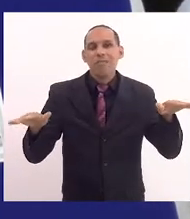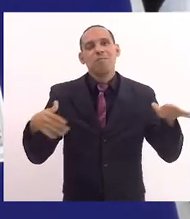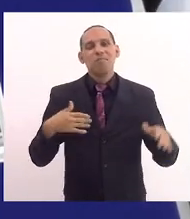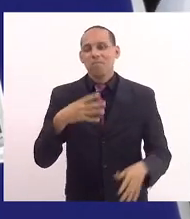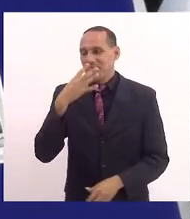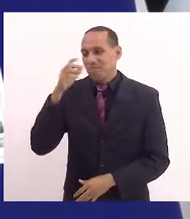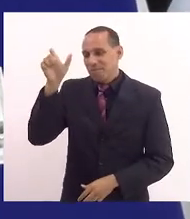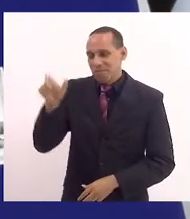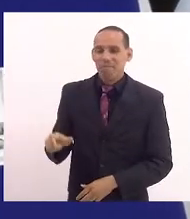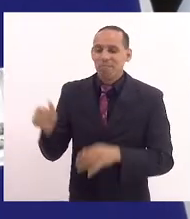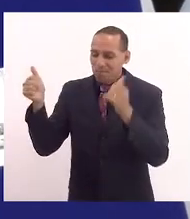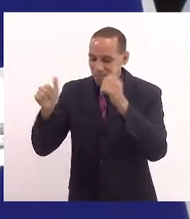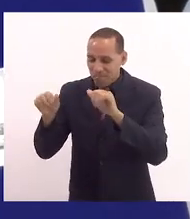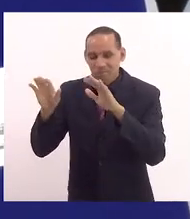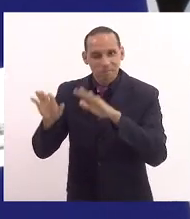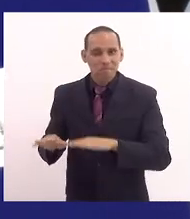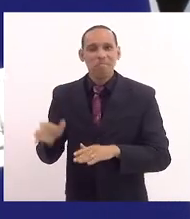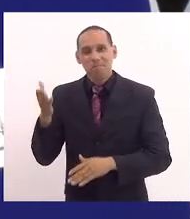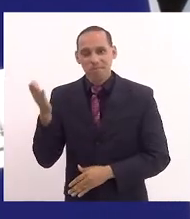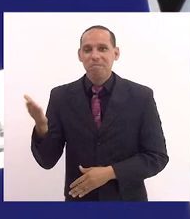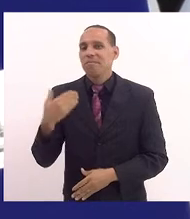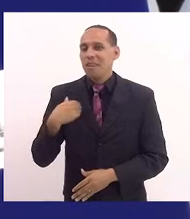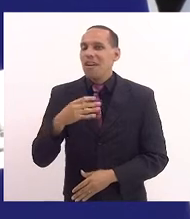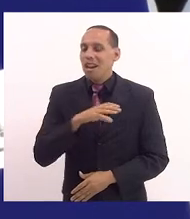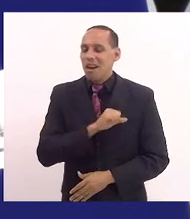ídolo, sou muito grato ao Caetano.